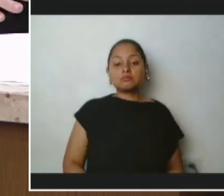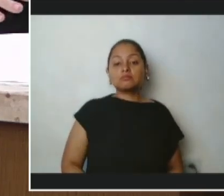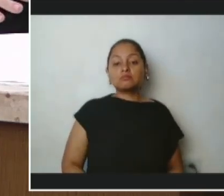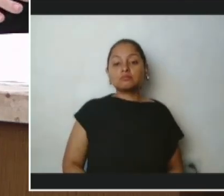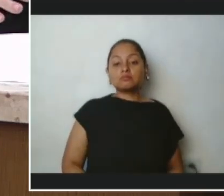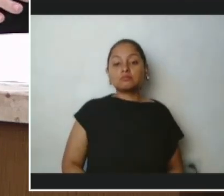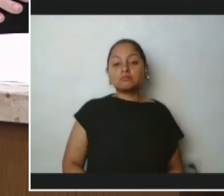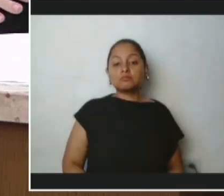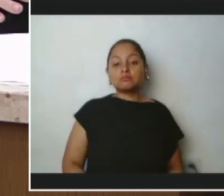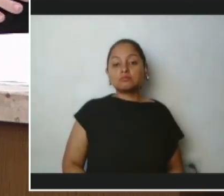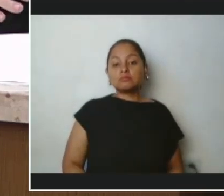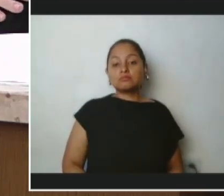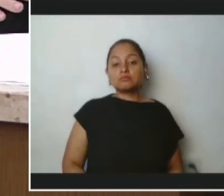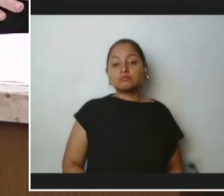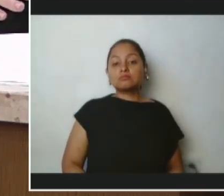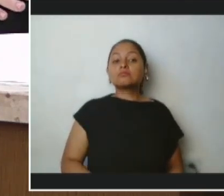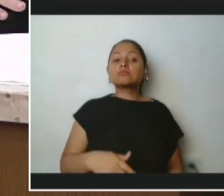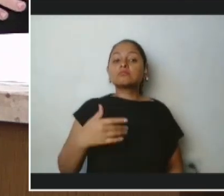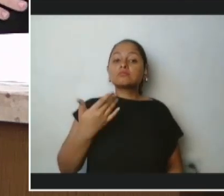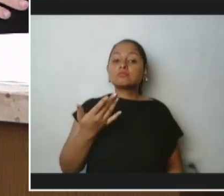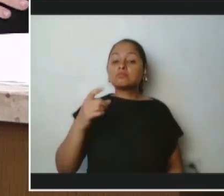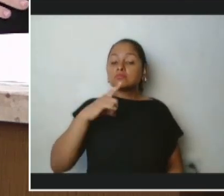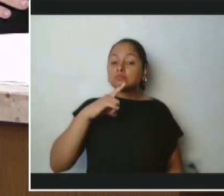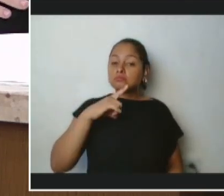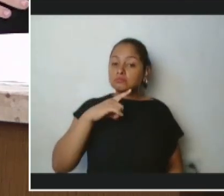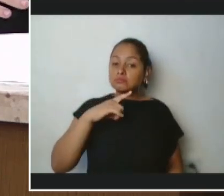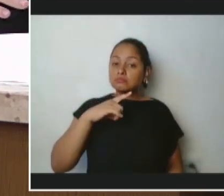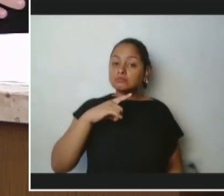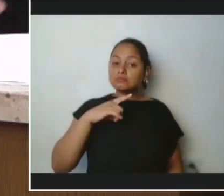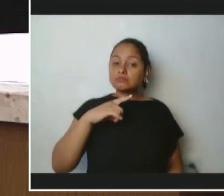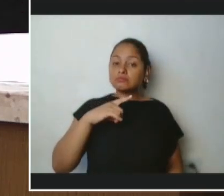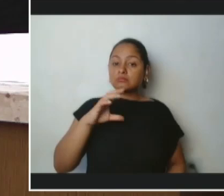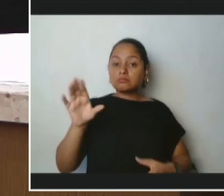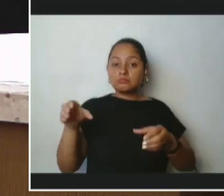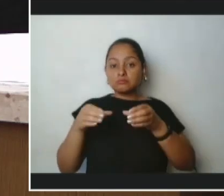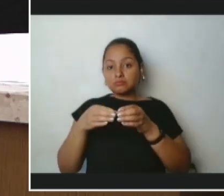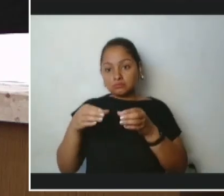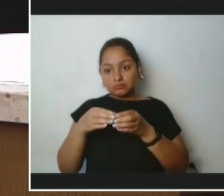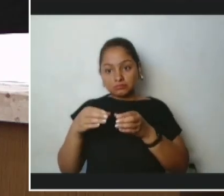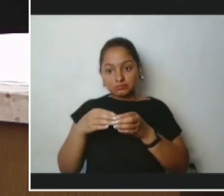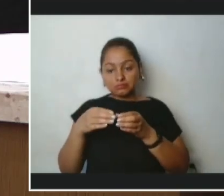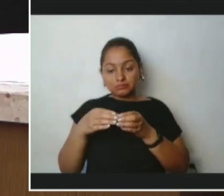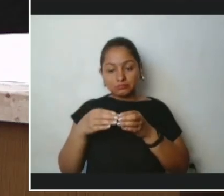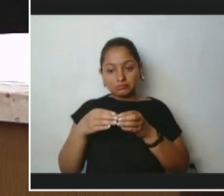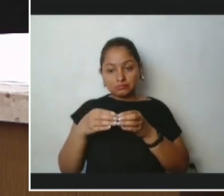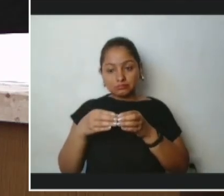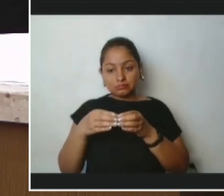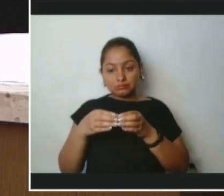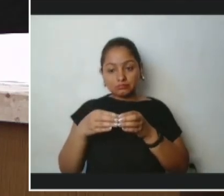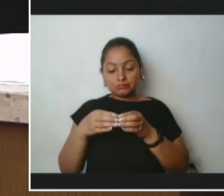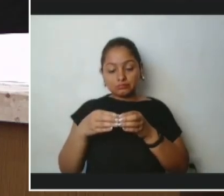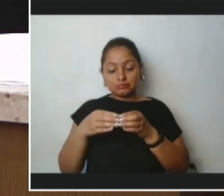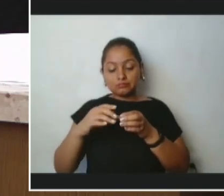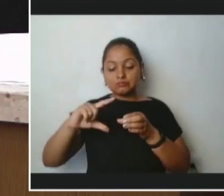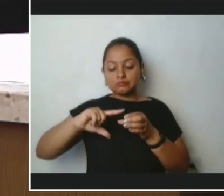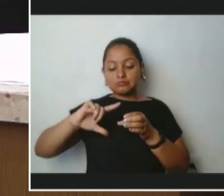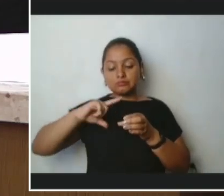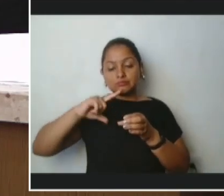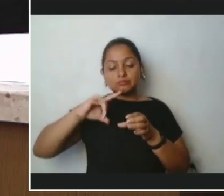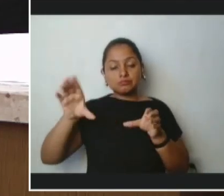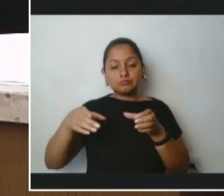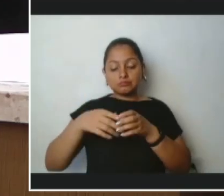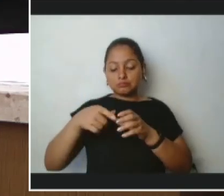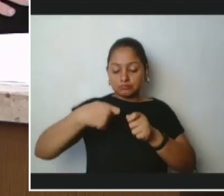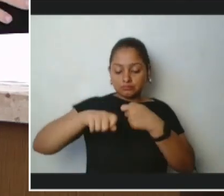as entidades elas tenham sua administração própria, como fazem parte do município, o orçamento deve